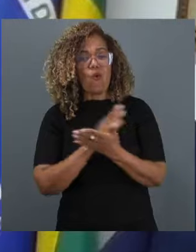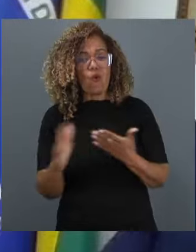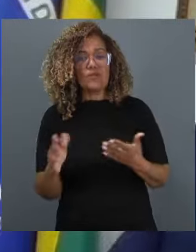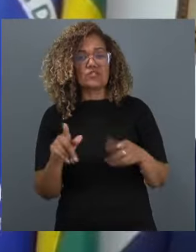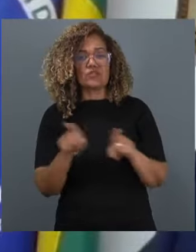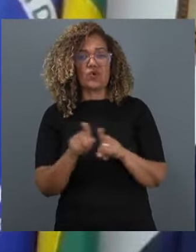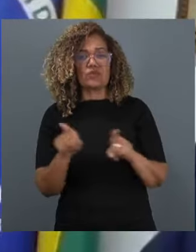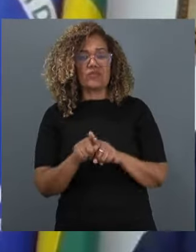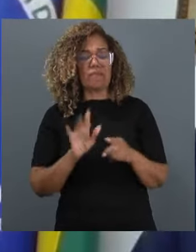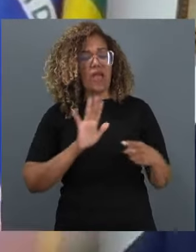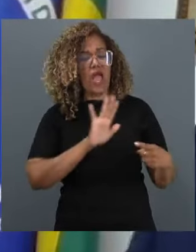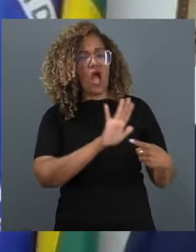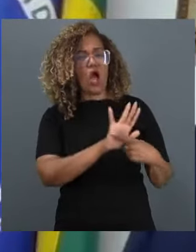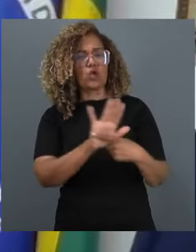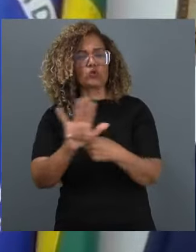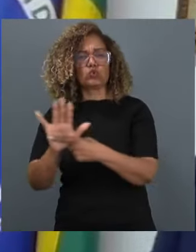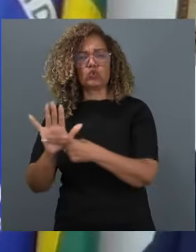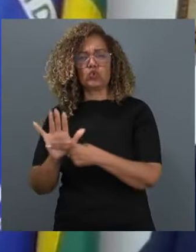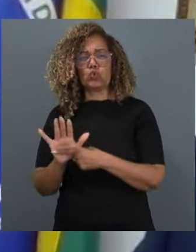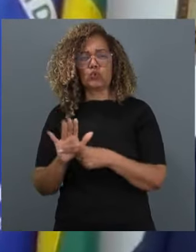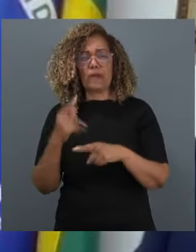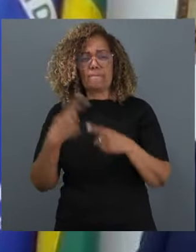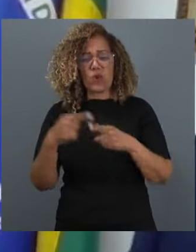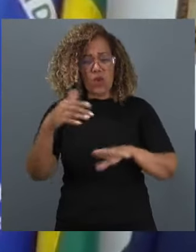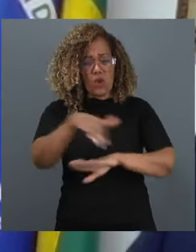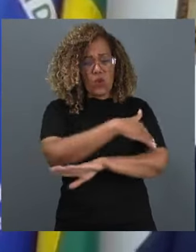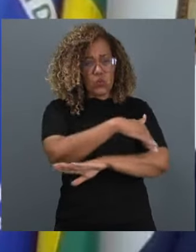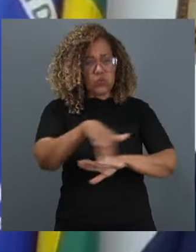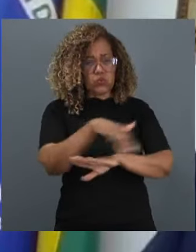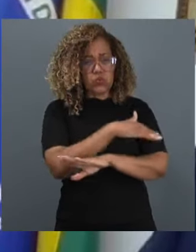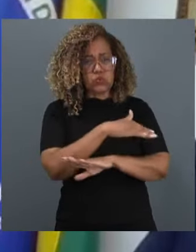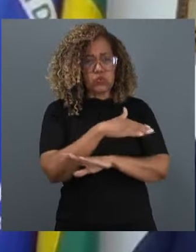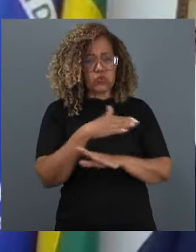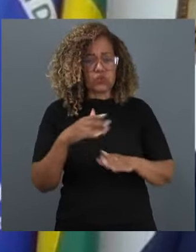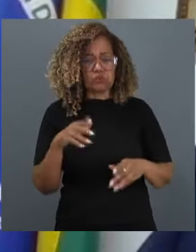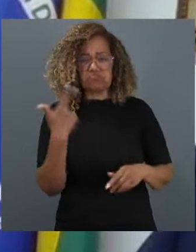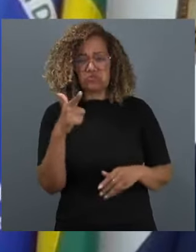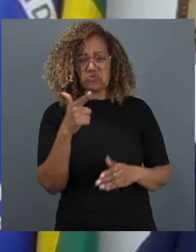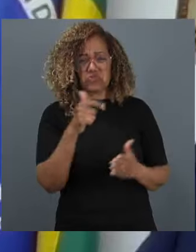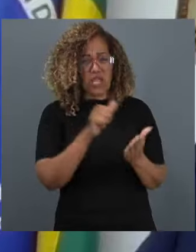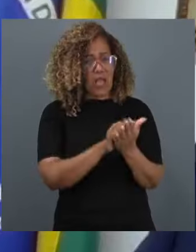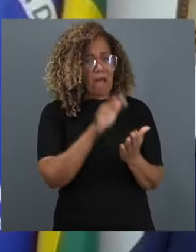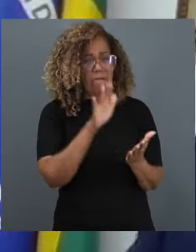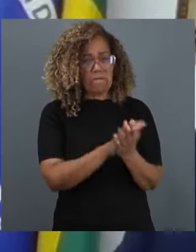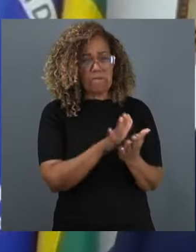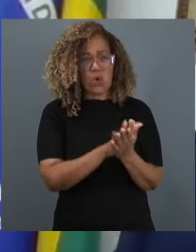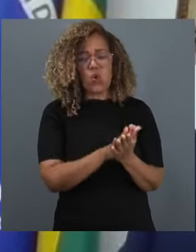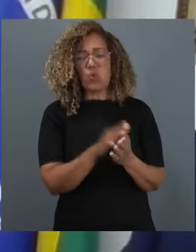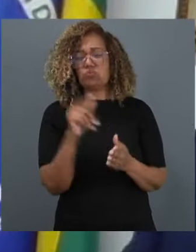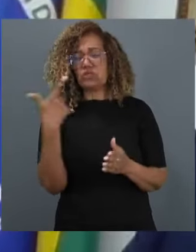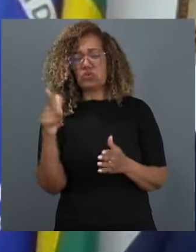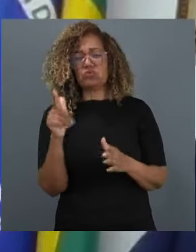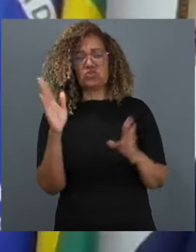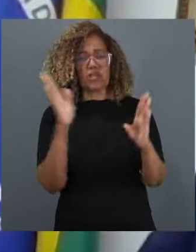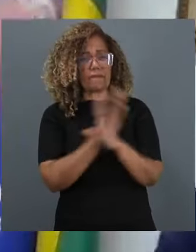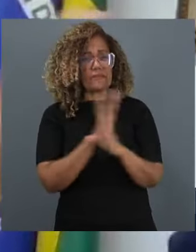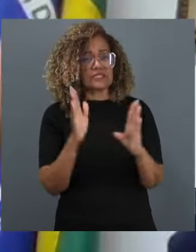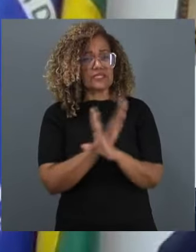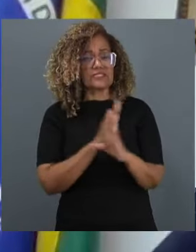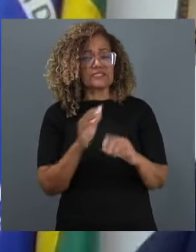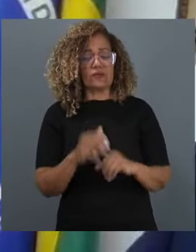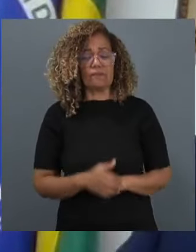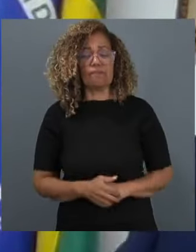as ajudas, porque as vias começaram a fluir sem multa, sem perseguição, que é outra. A ajuda